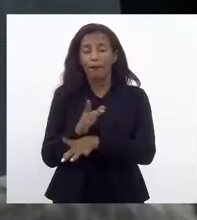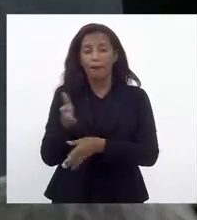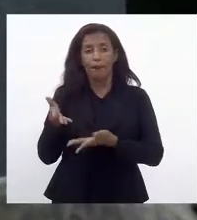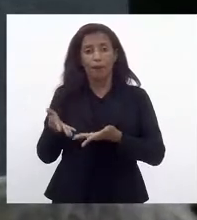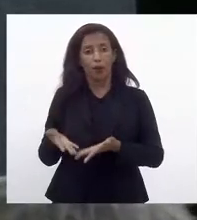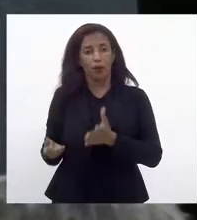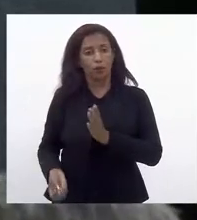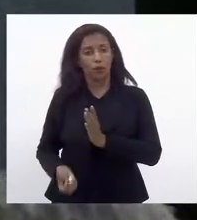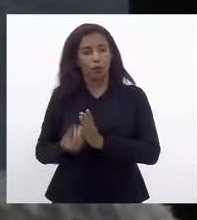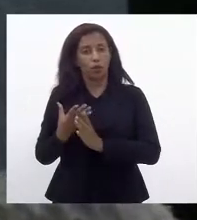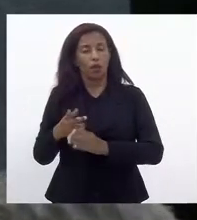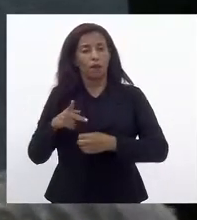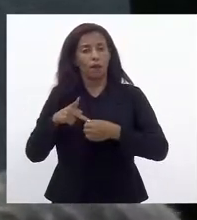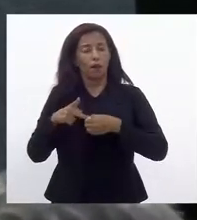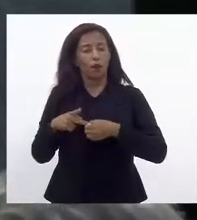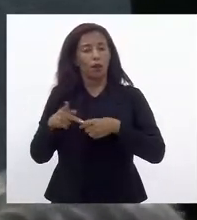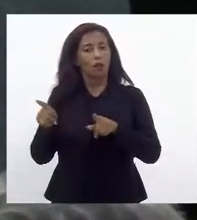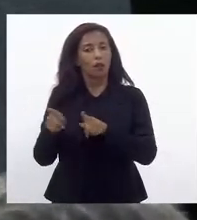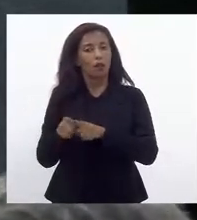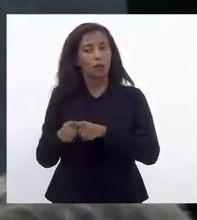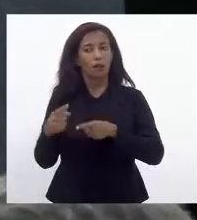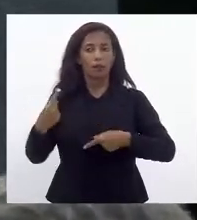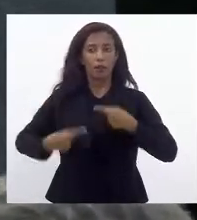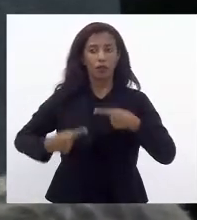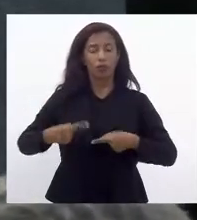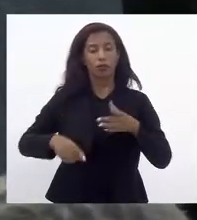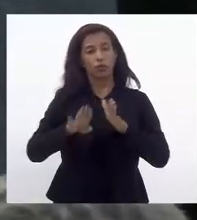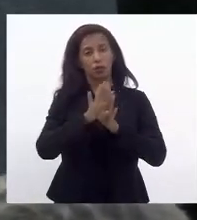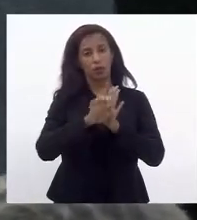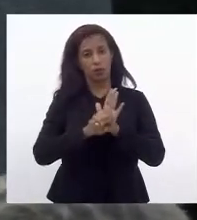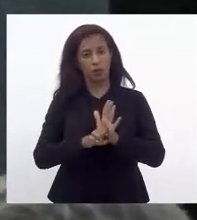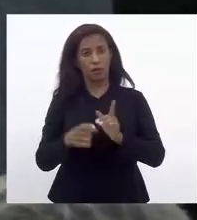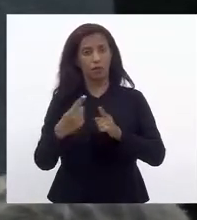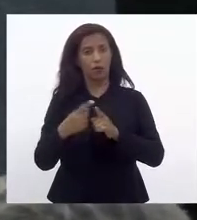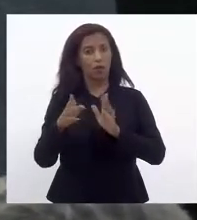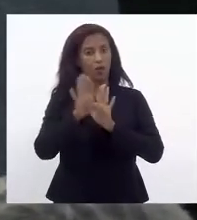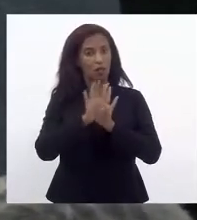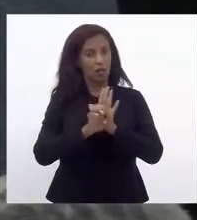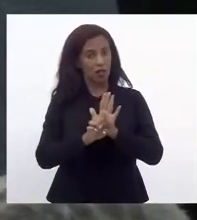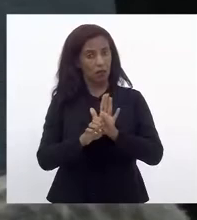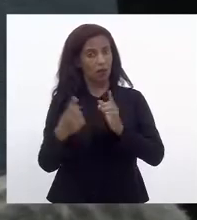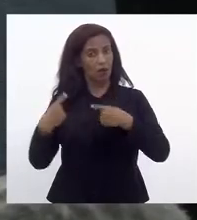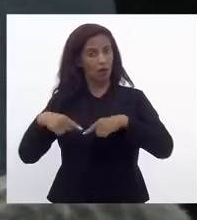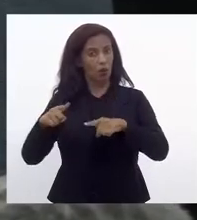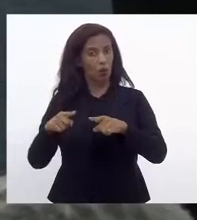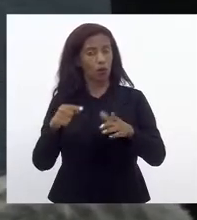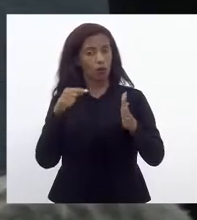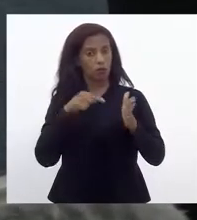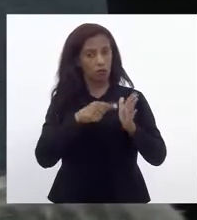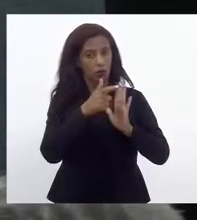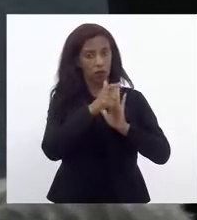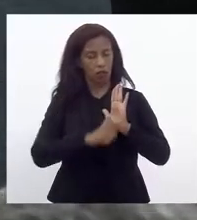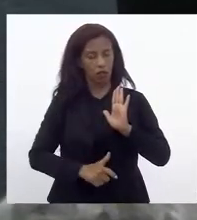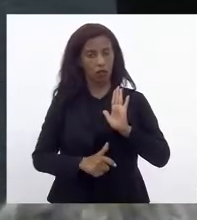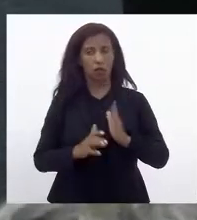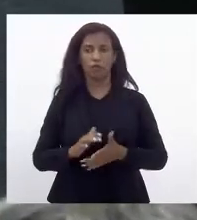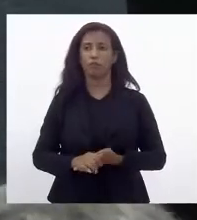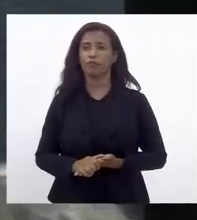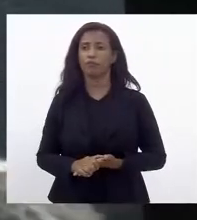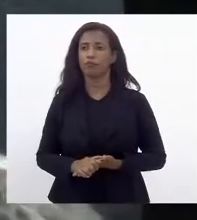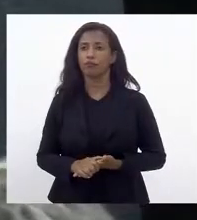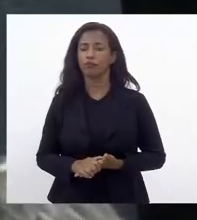a criação da procuradoria, inclusive para discutir as emendas, porque tem emenda que vai ferir o que está escrito aqui. Só isso que eu queria